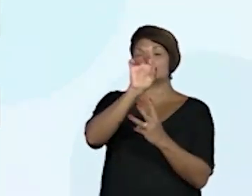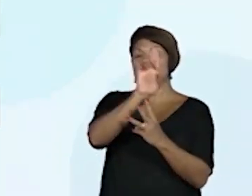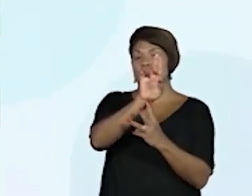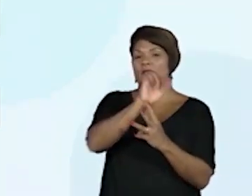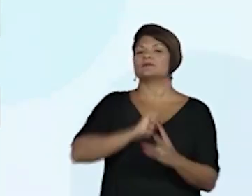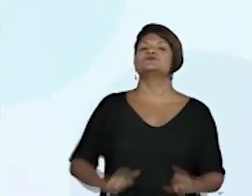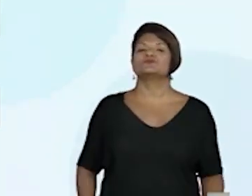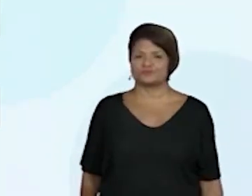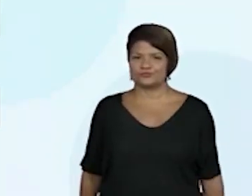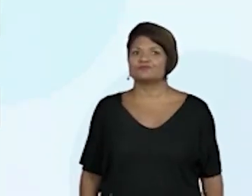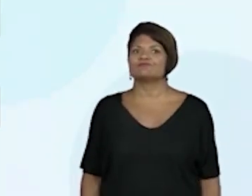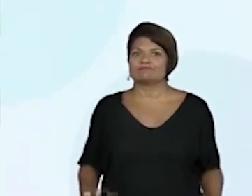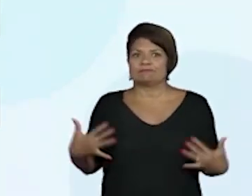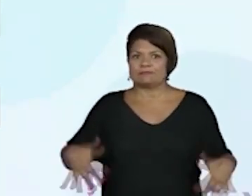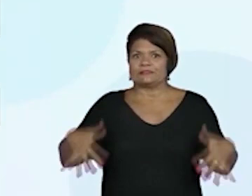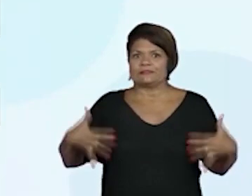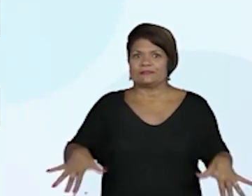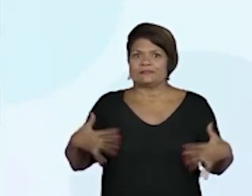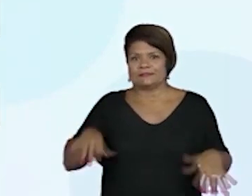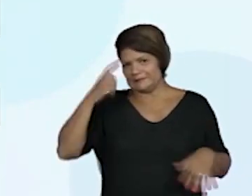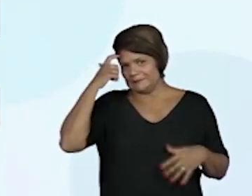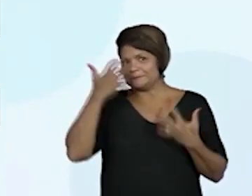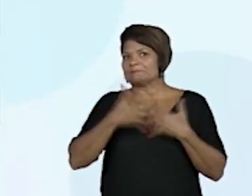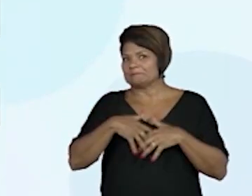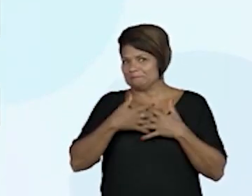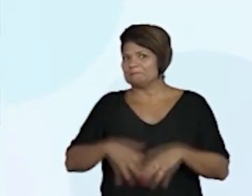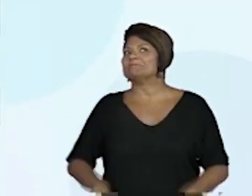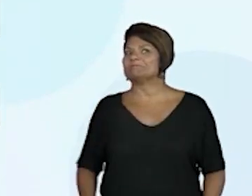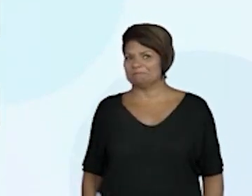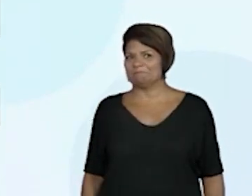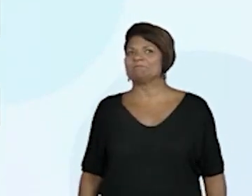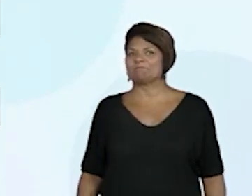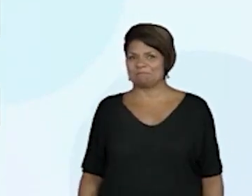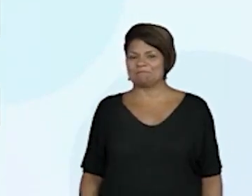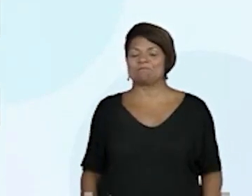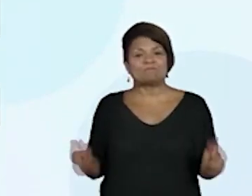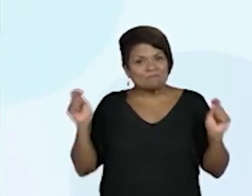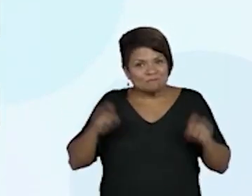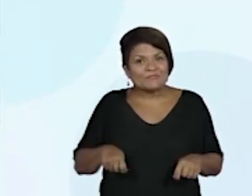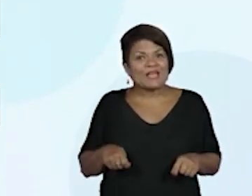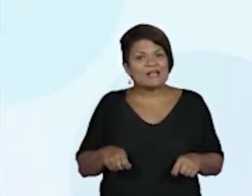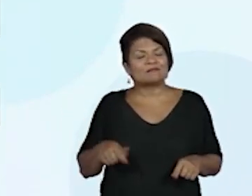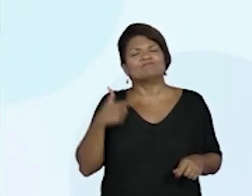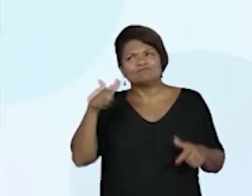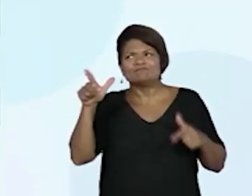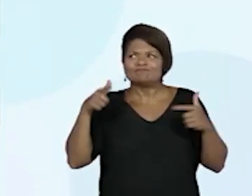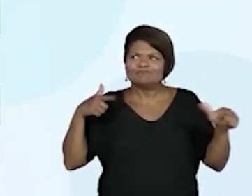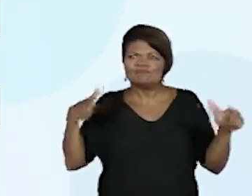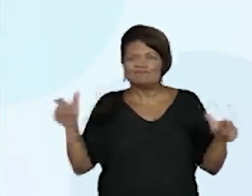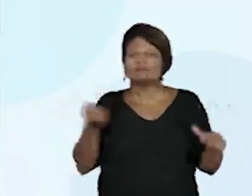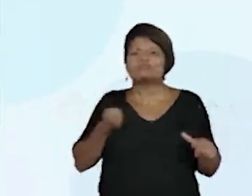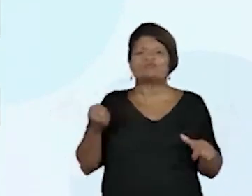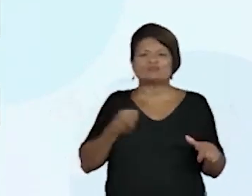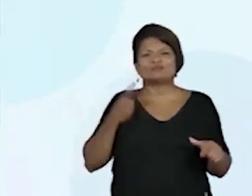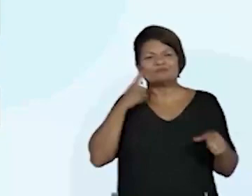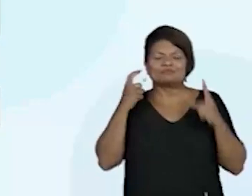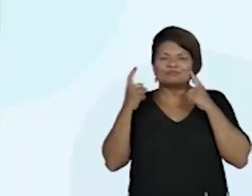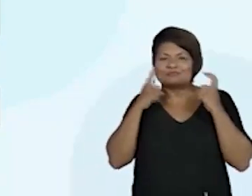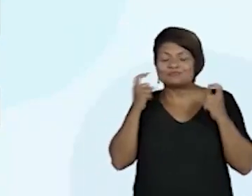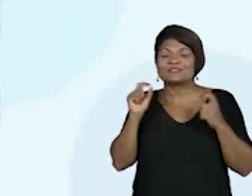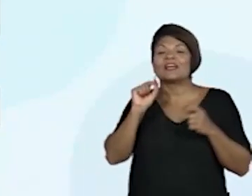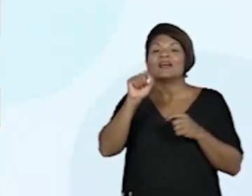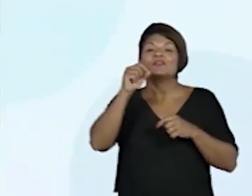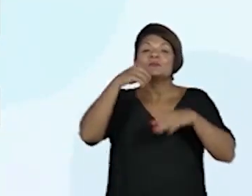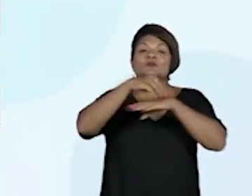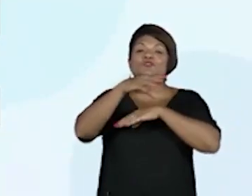unidade. Bastante coisa para pensar, não é? Uhum, daria para a gente formar aqui outros números. Ó, alguém deu uma